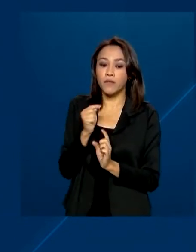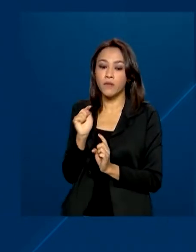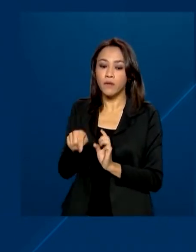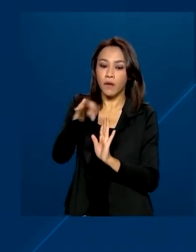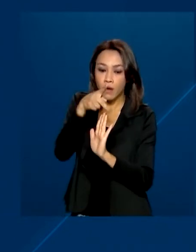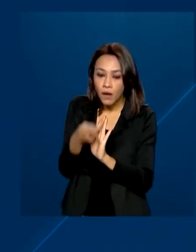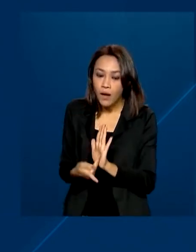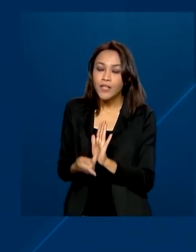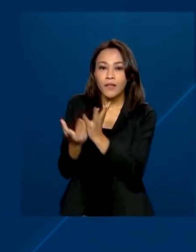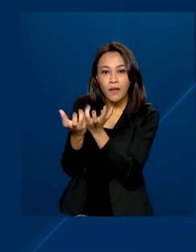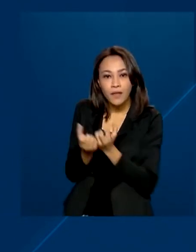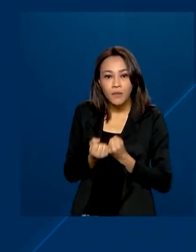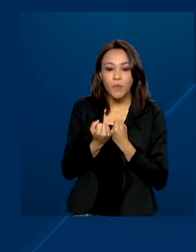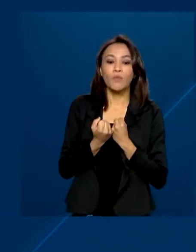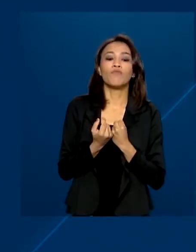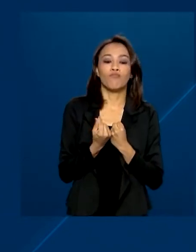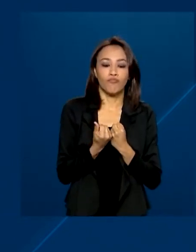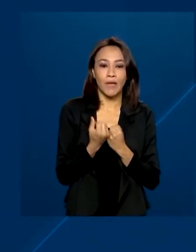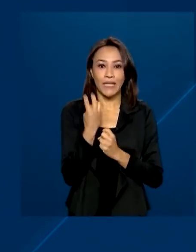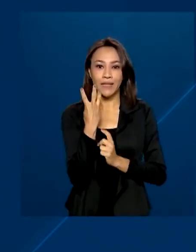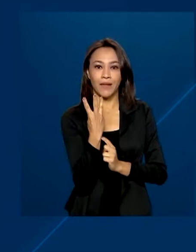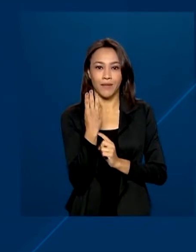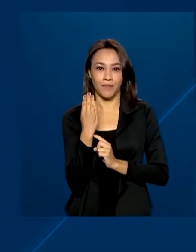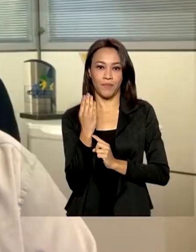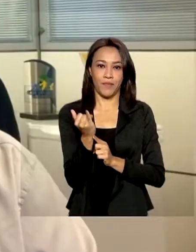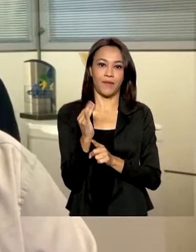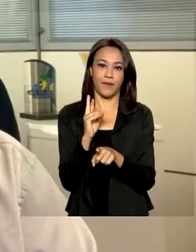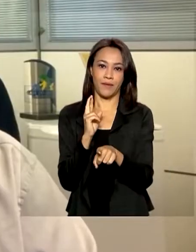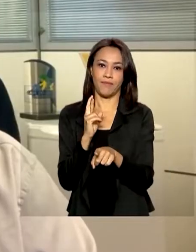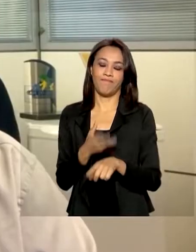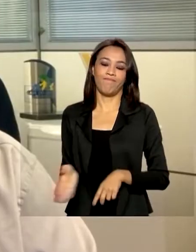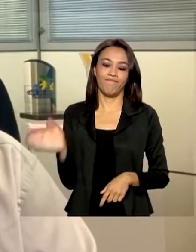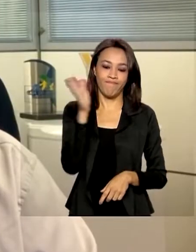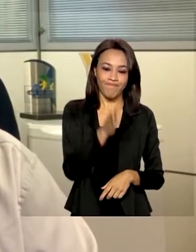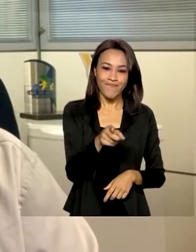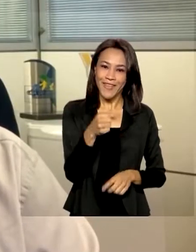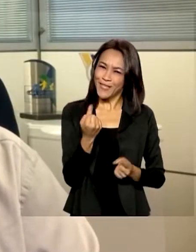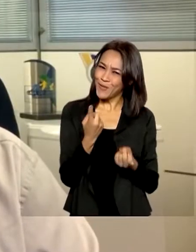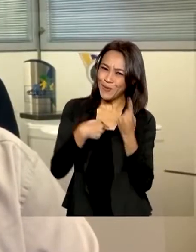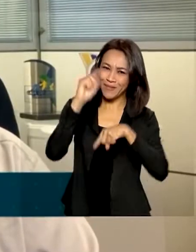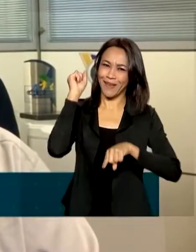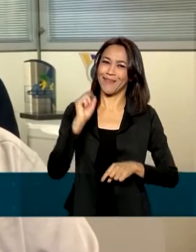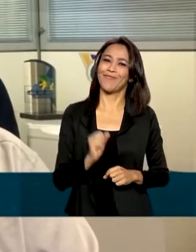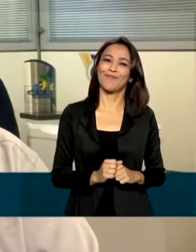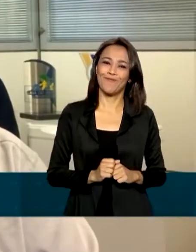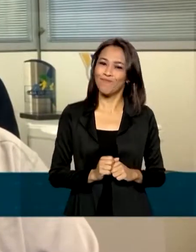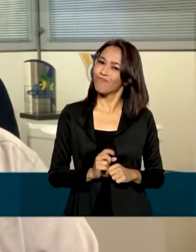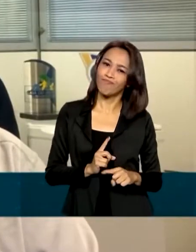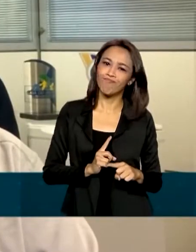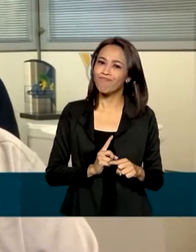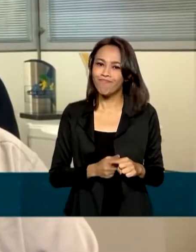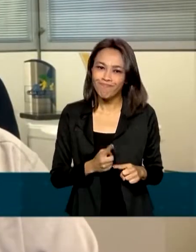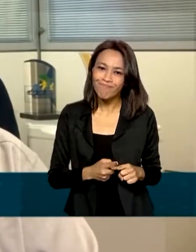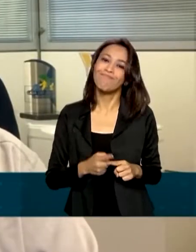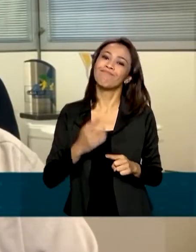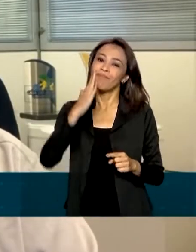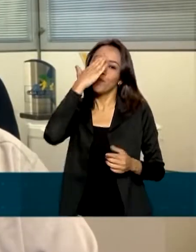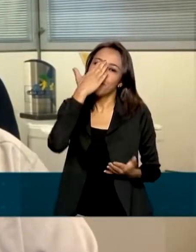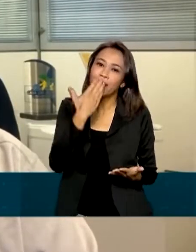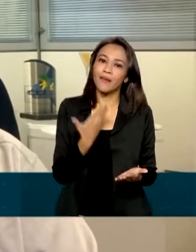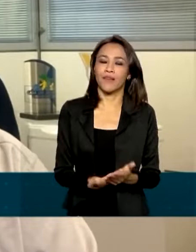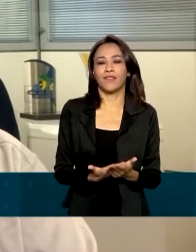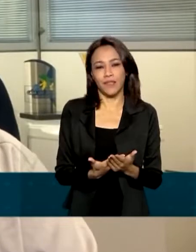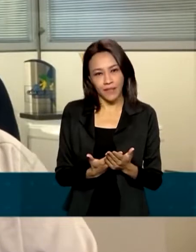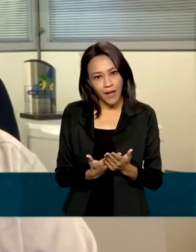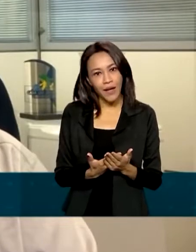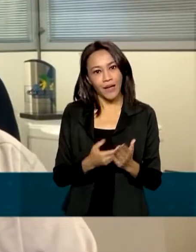que receberam um total de R$3 bilhões. Todo esse sucesso foi devido à credibilidade que hoje a Lei